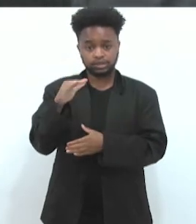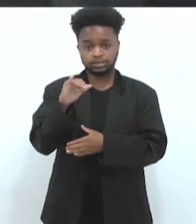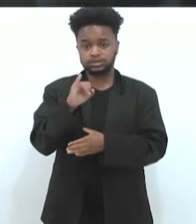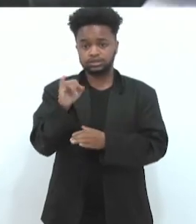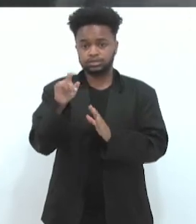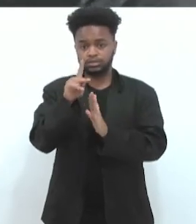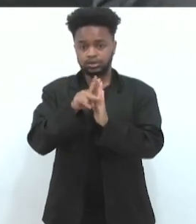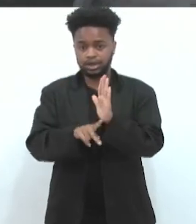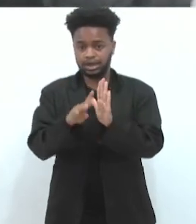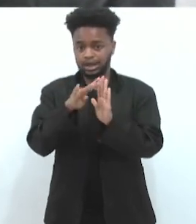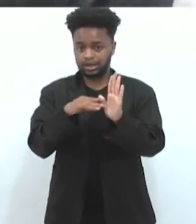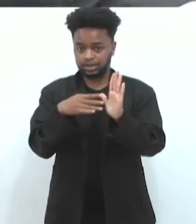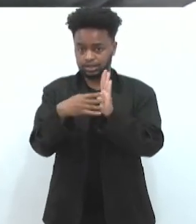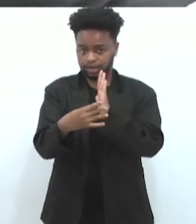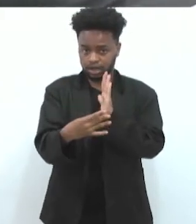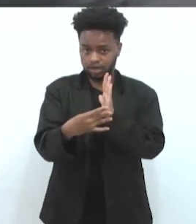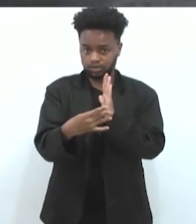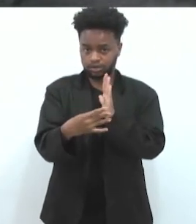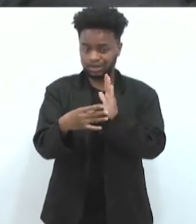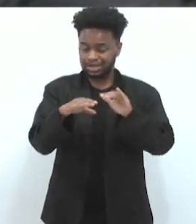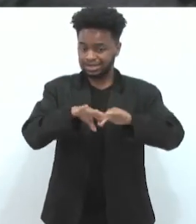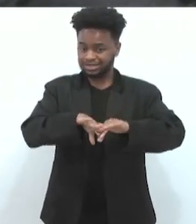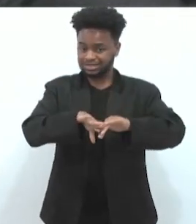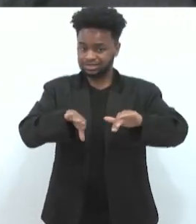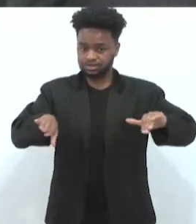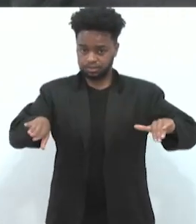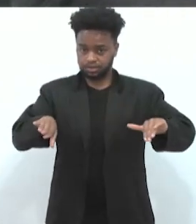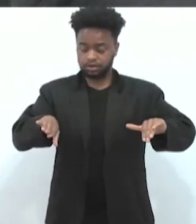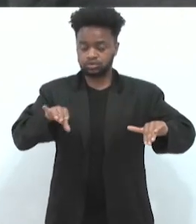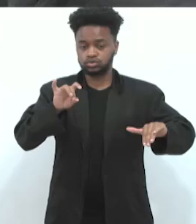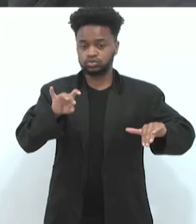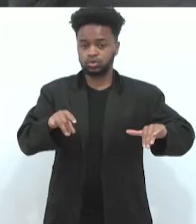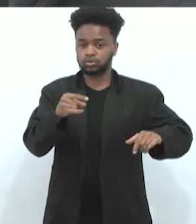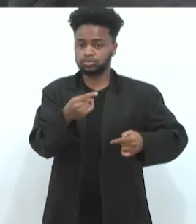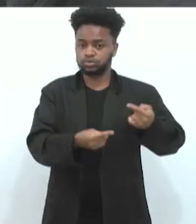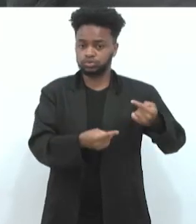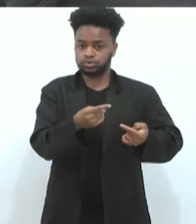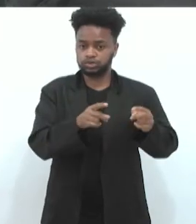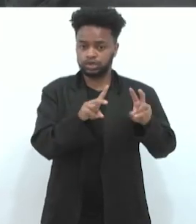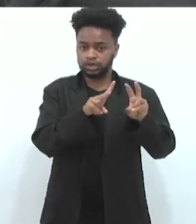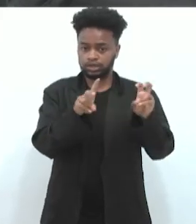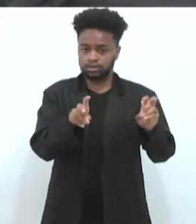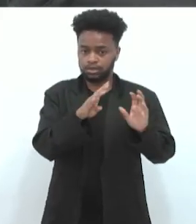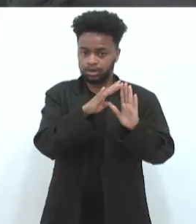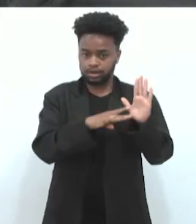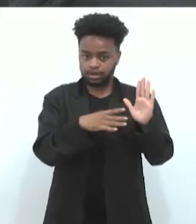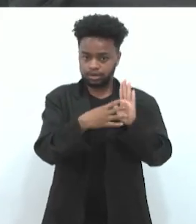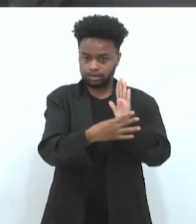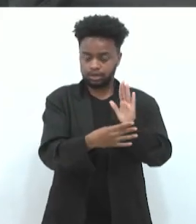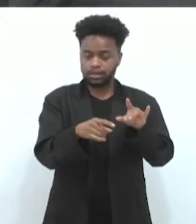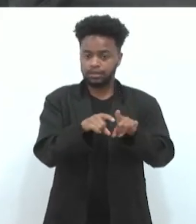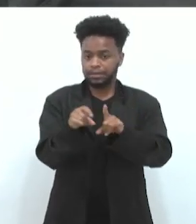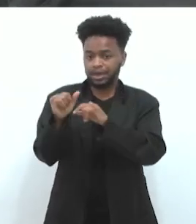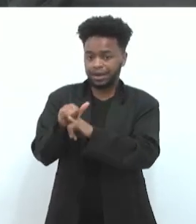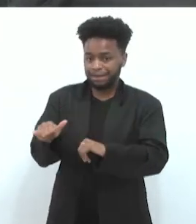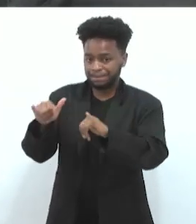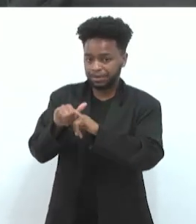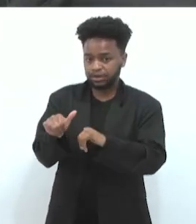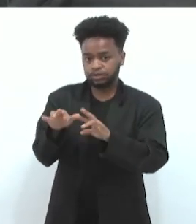calendário é projeto de calendário e só pode tratar sobre calendário, e campanha é